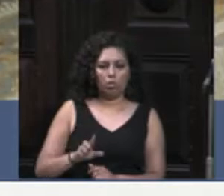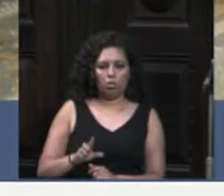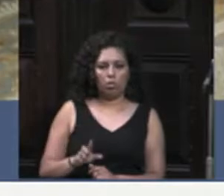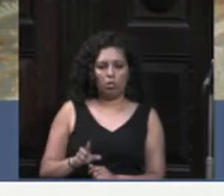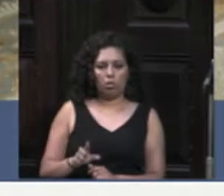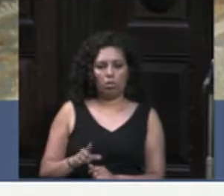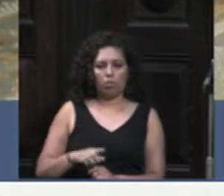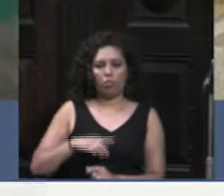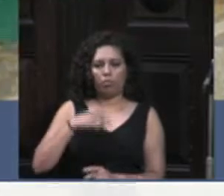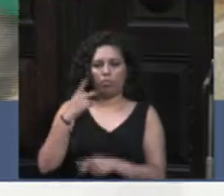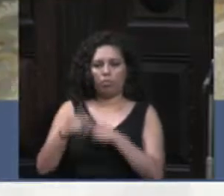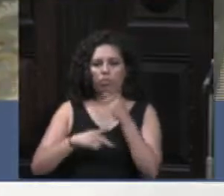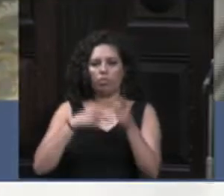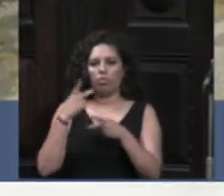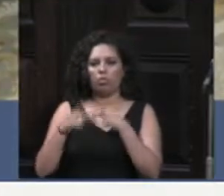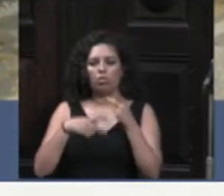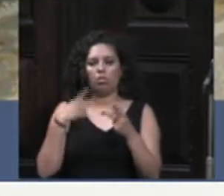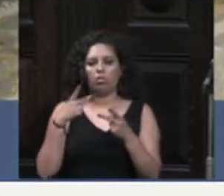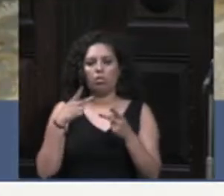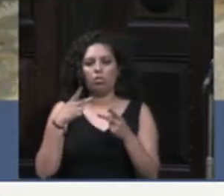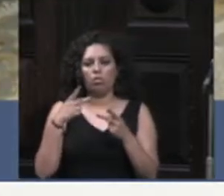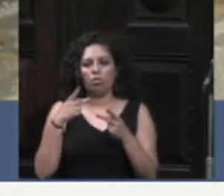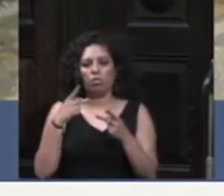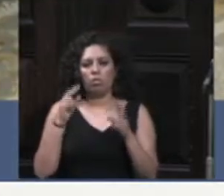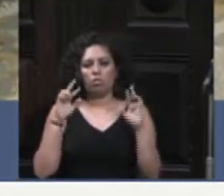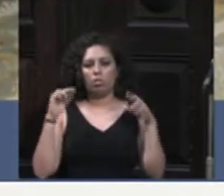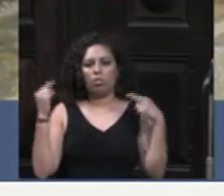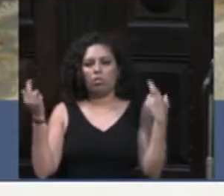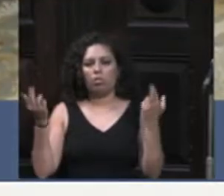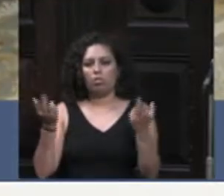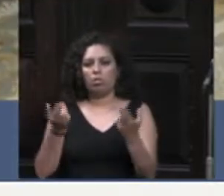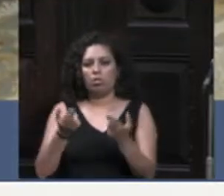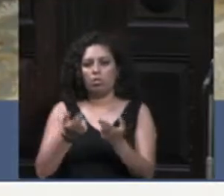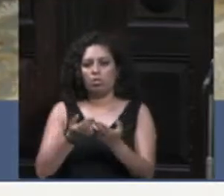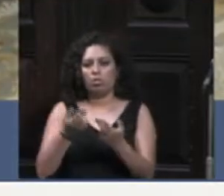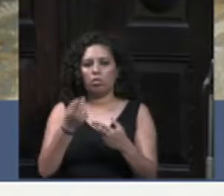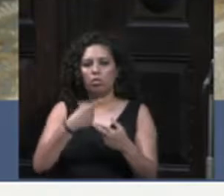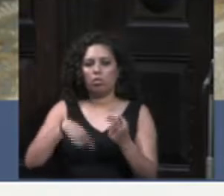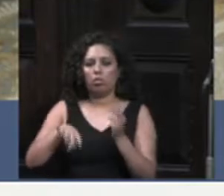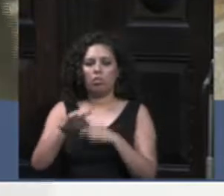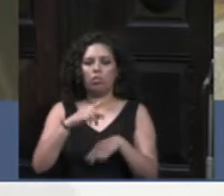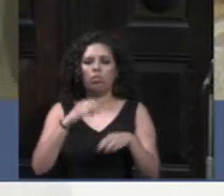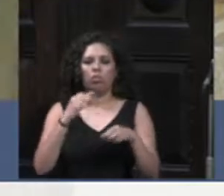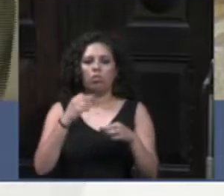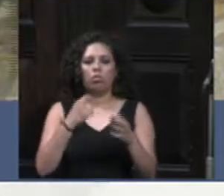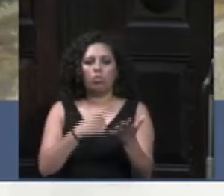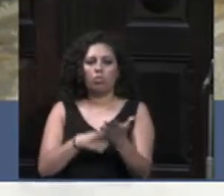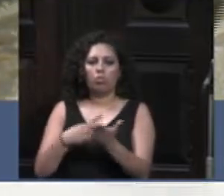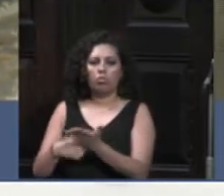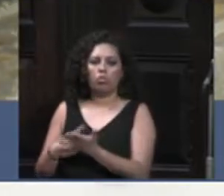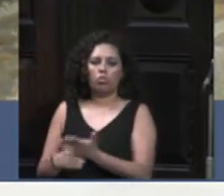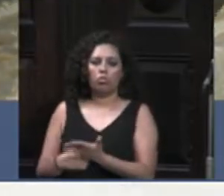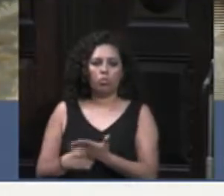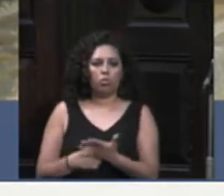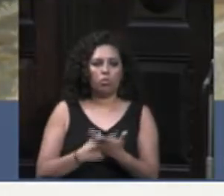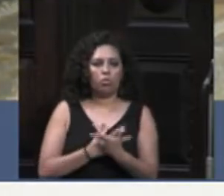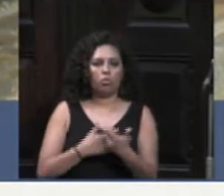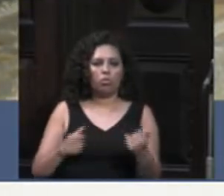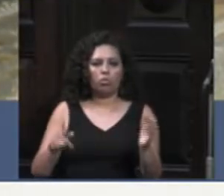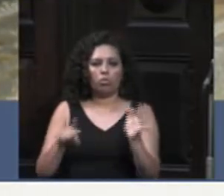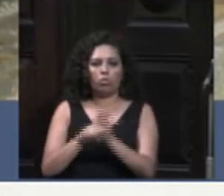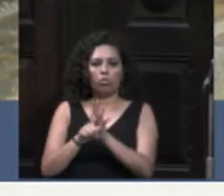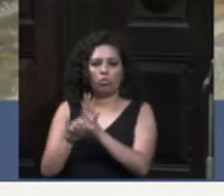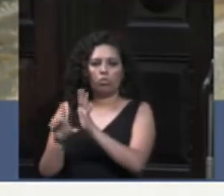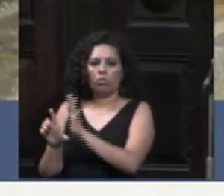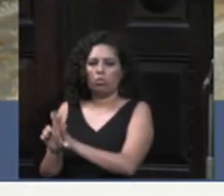floresta de Camboatá. E na audiência se combinou entrar com um projeto que resolve a situação, anexando